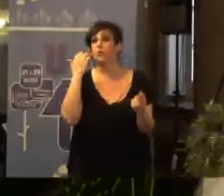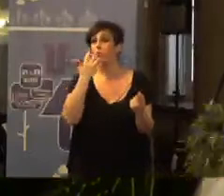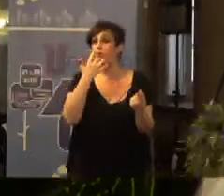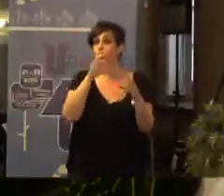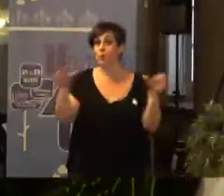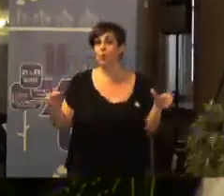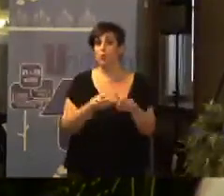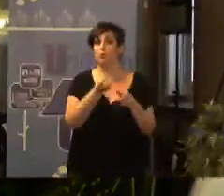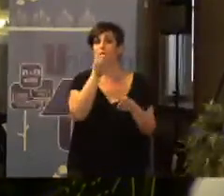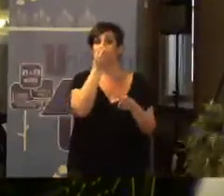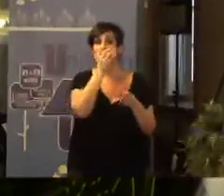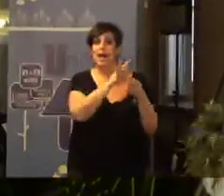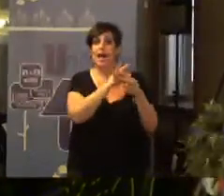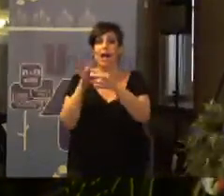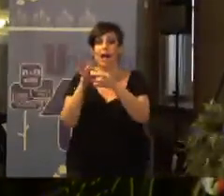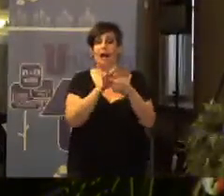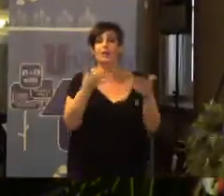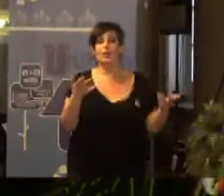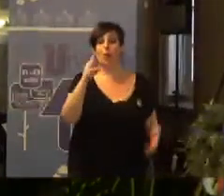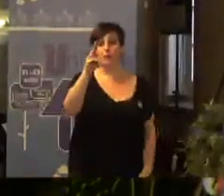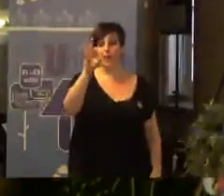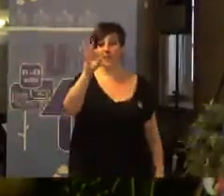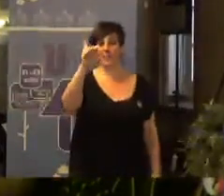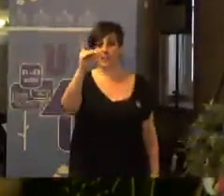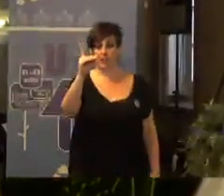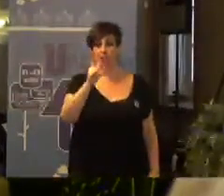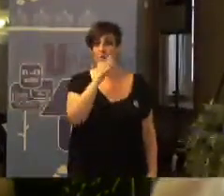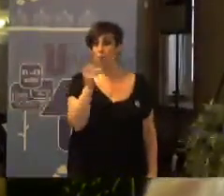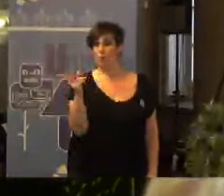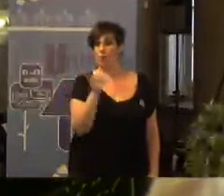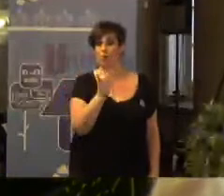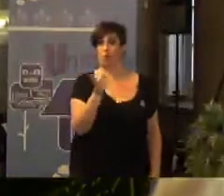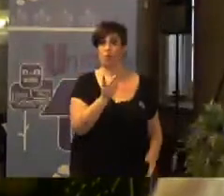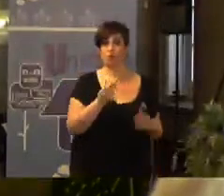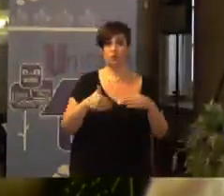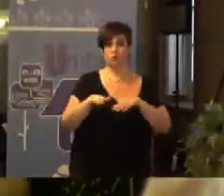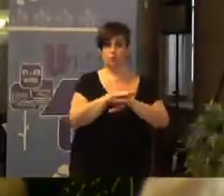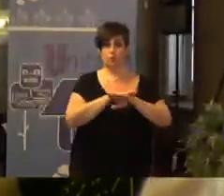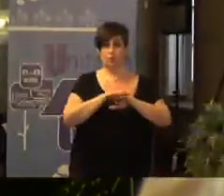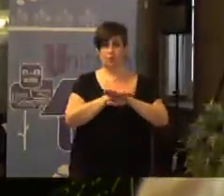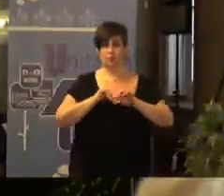Socialista é o PSD, porque ambos governam, ou ambos se colocam no